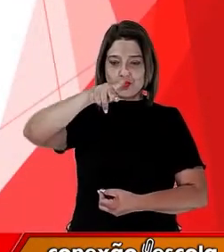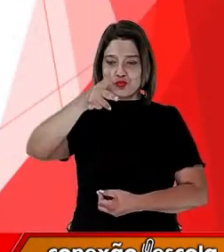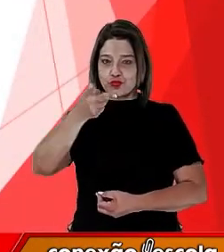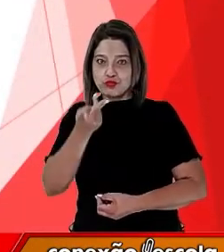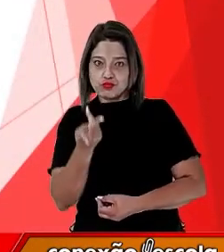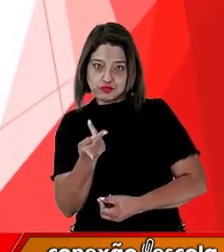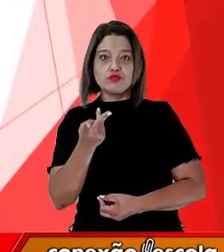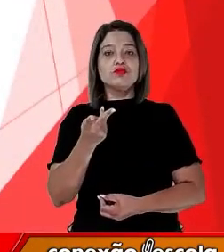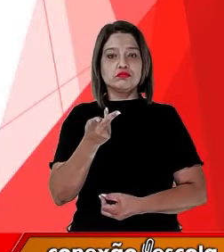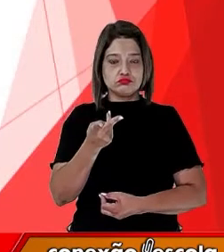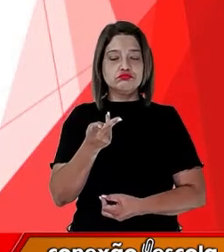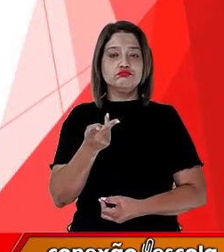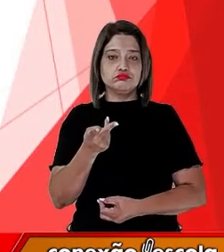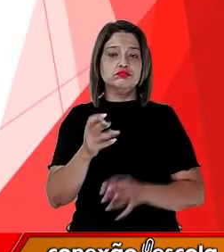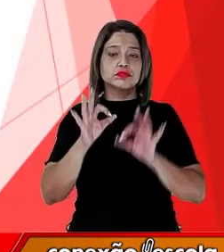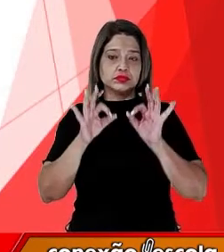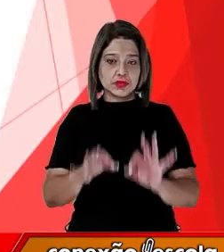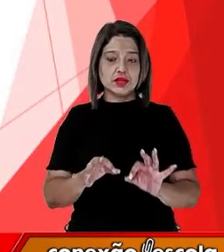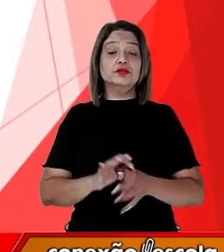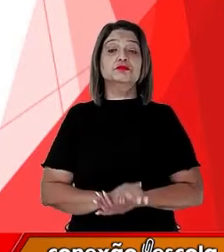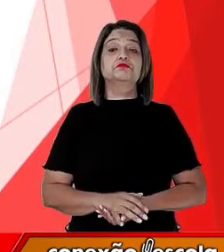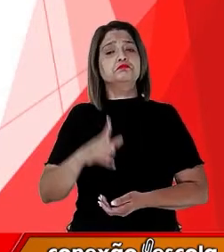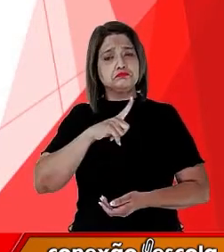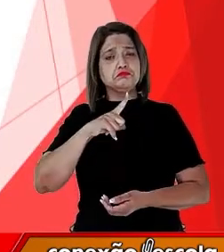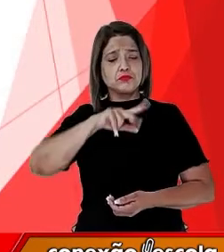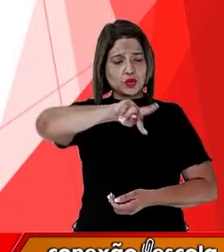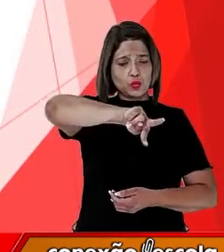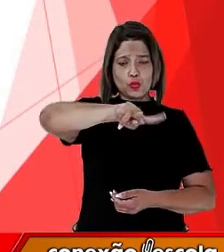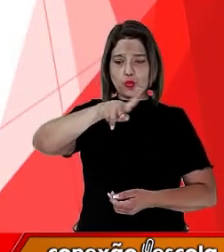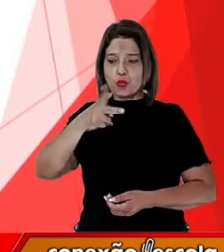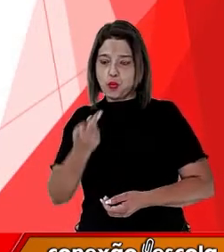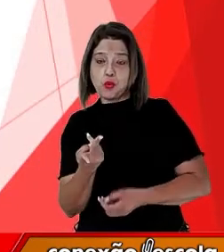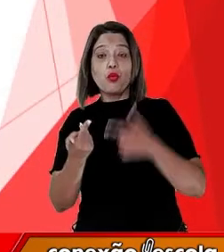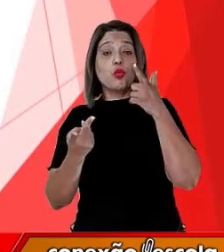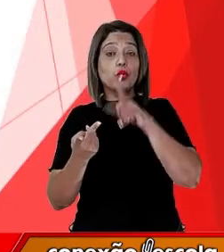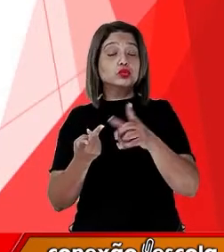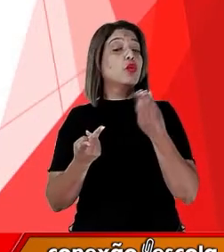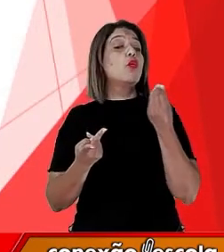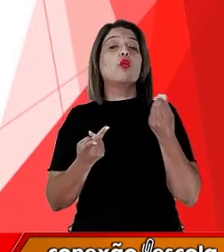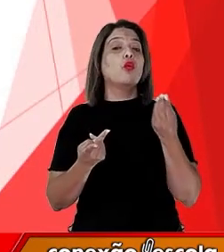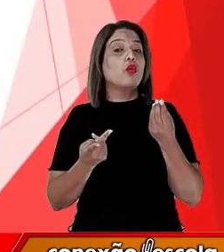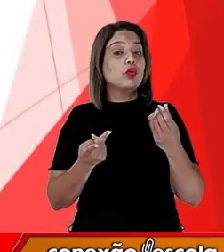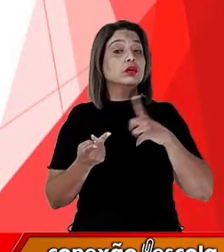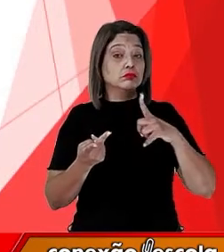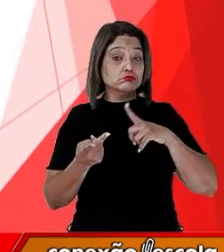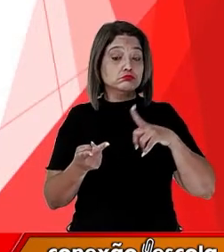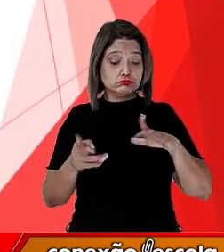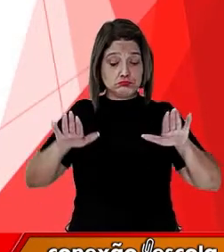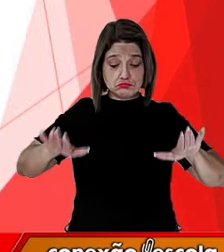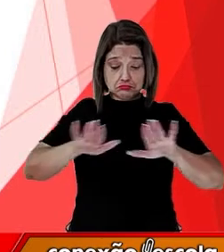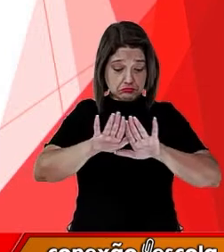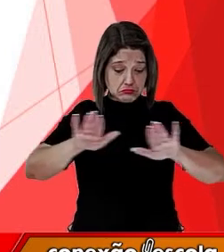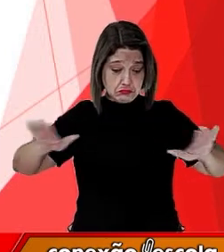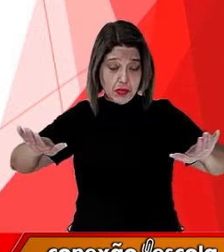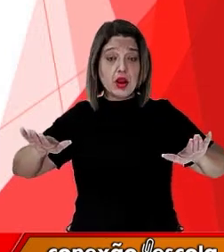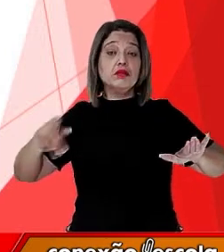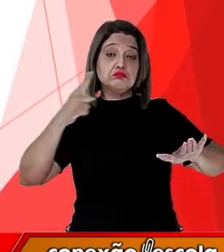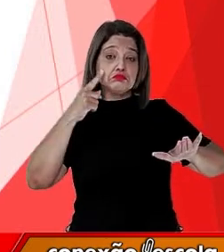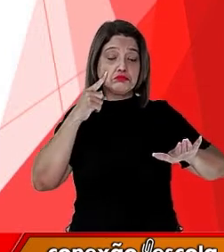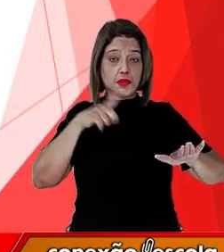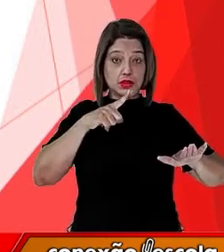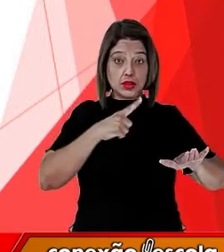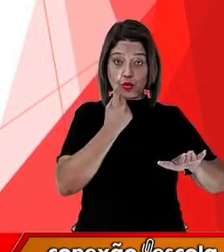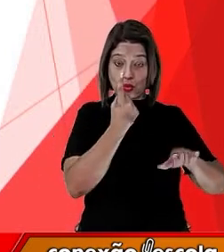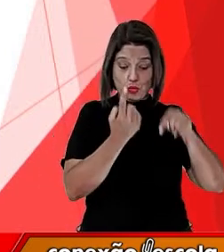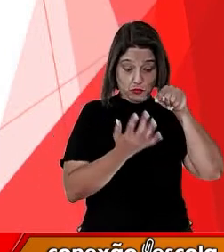um eixo. Podemos girar uma figura no plano ou fazer uma rotação dela em torno de um ponto,